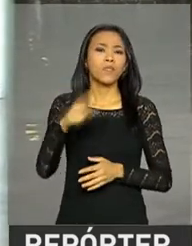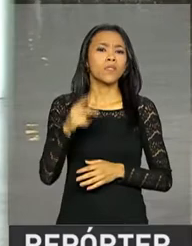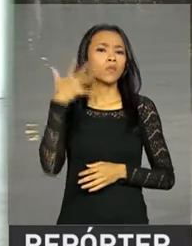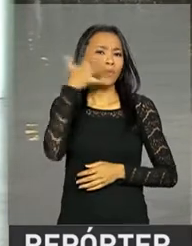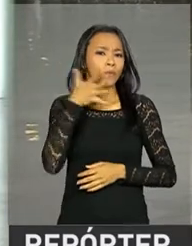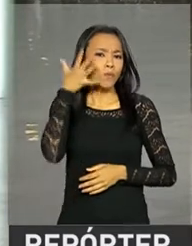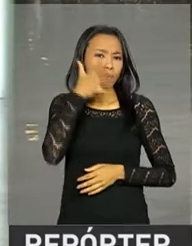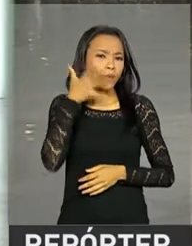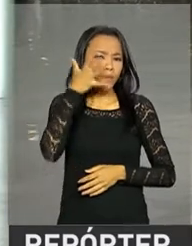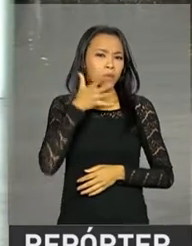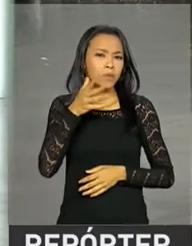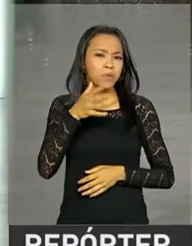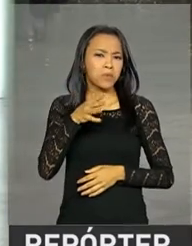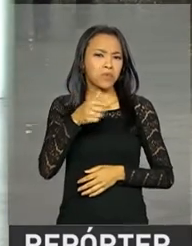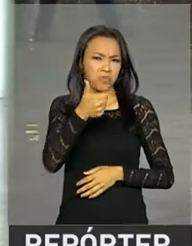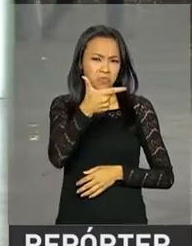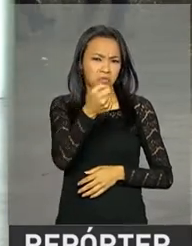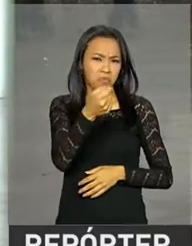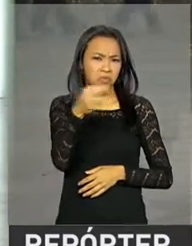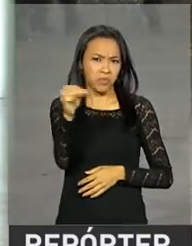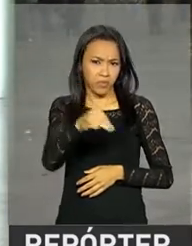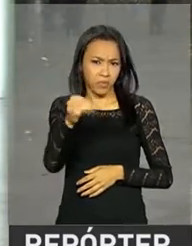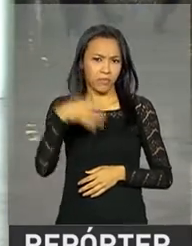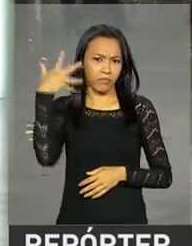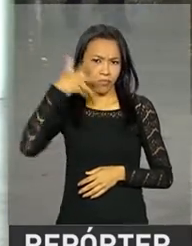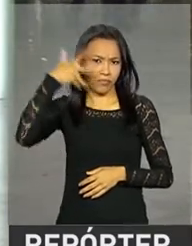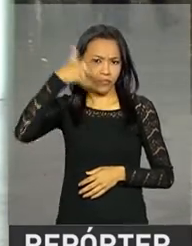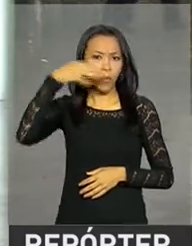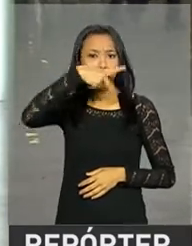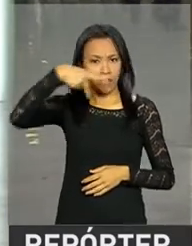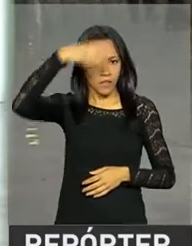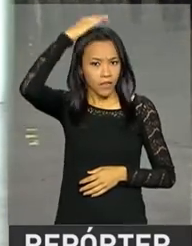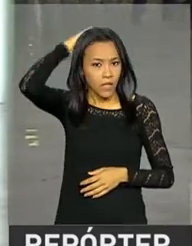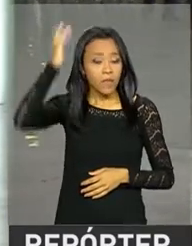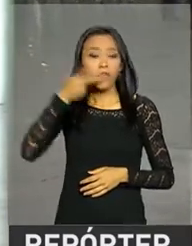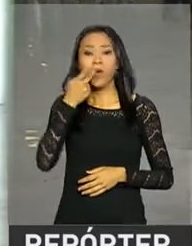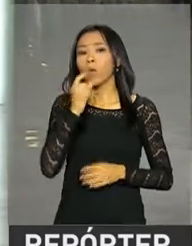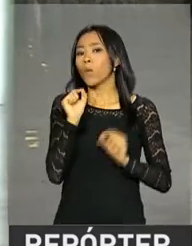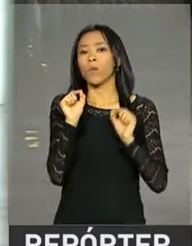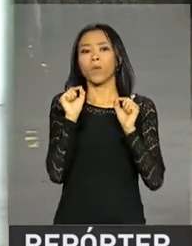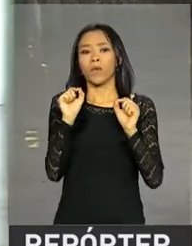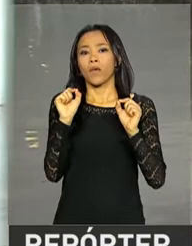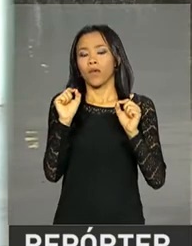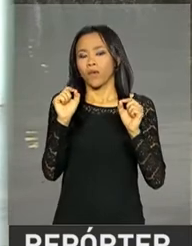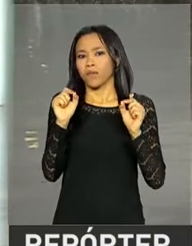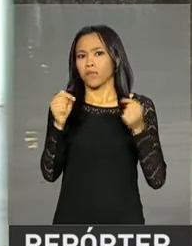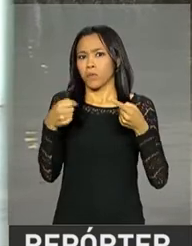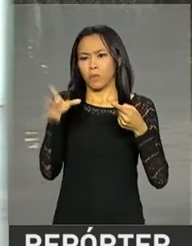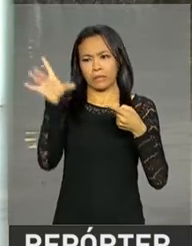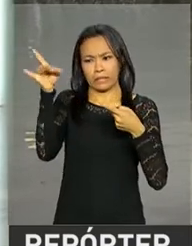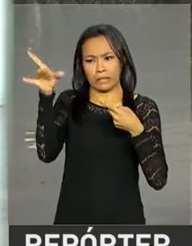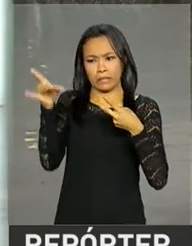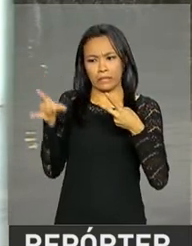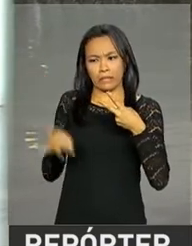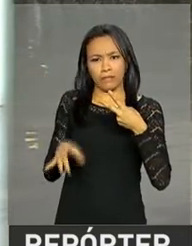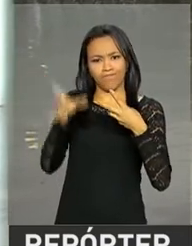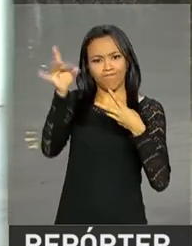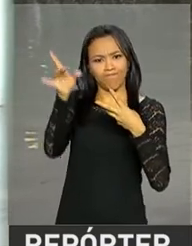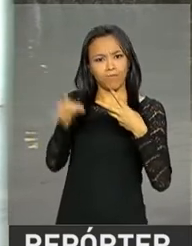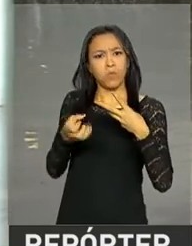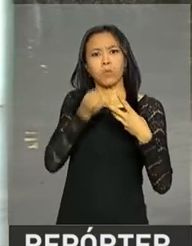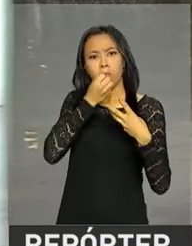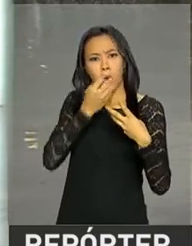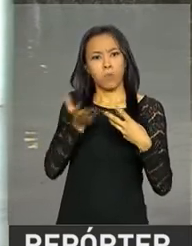aí, que durou pouco mais de 20 minutos, o presidente Michel Temer destacou as qualidades de cada um dos